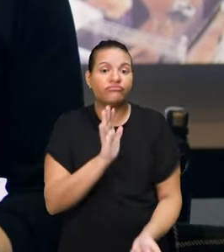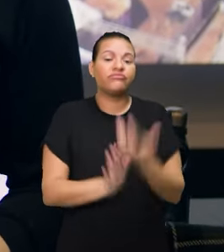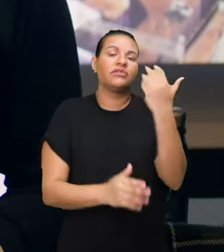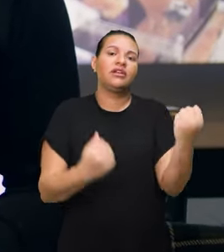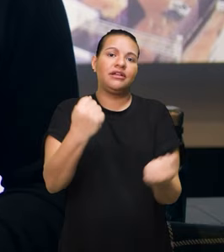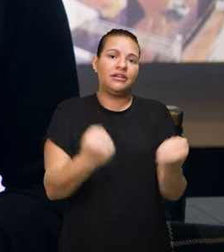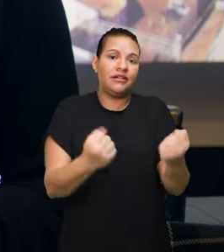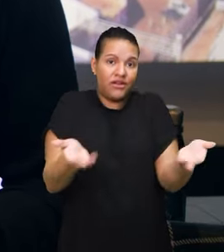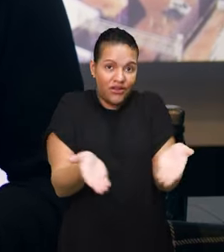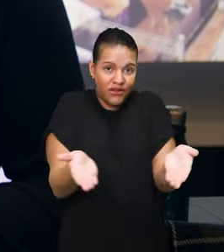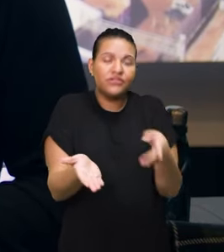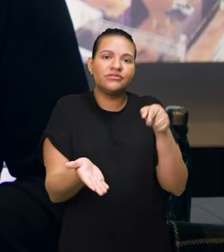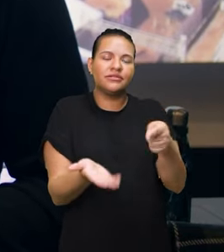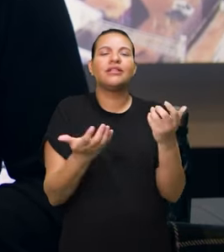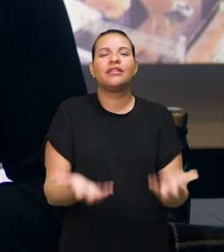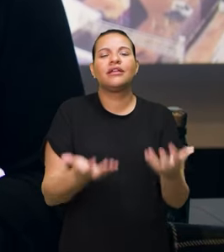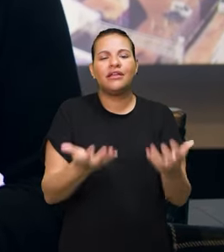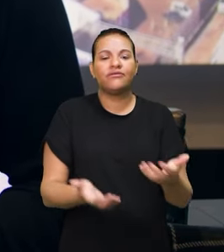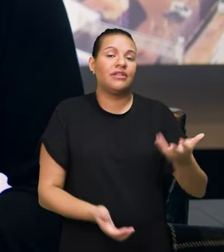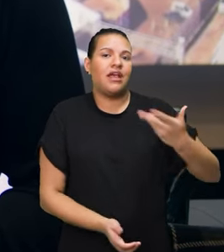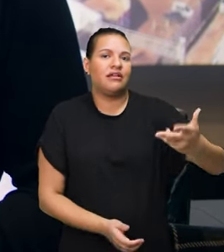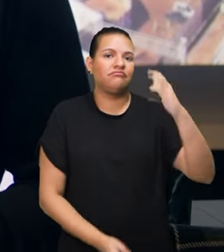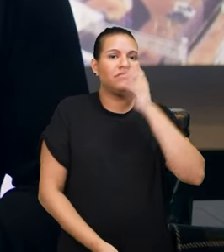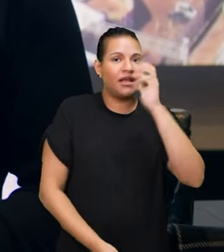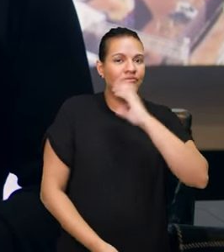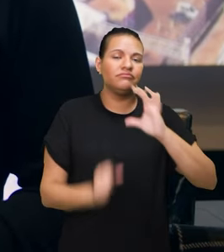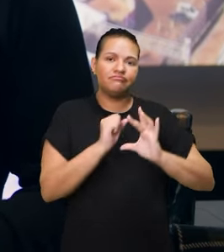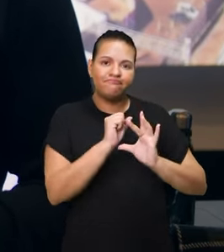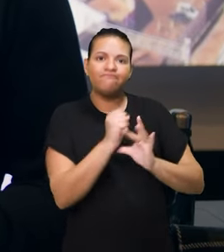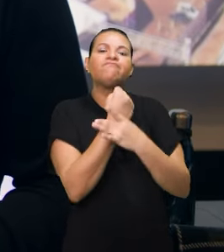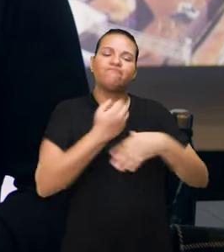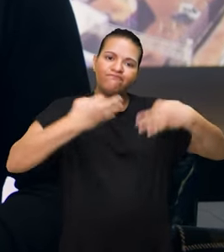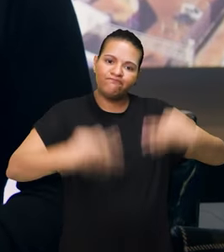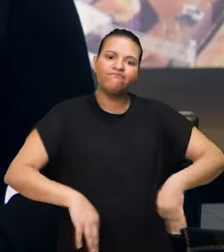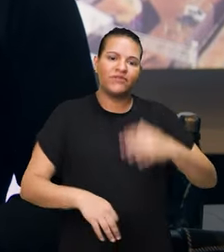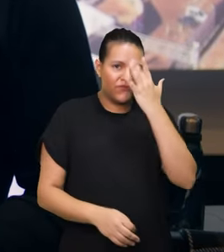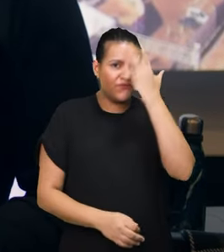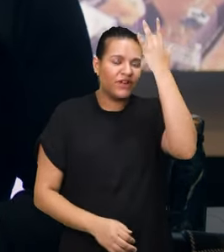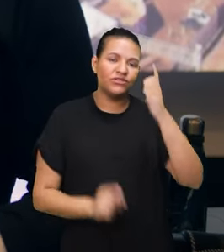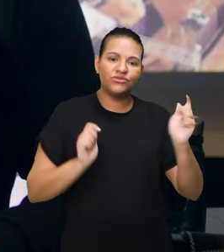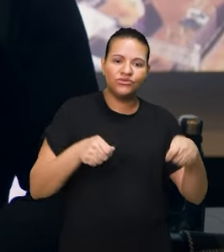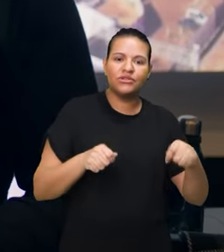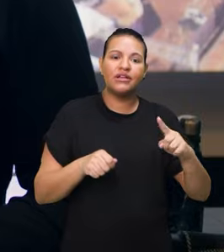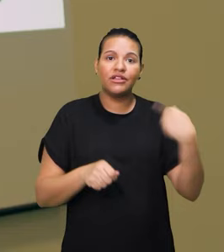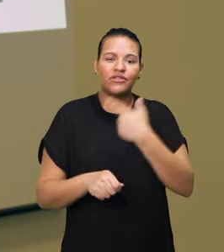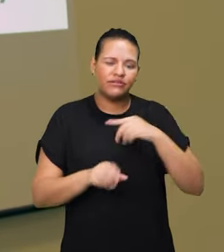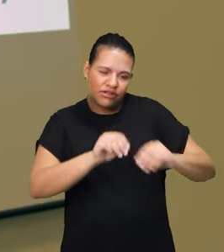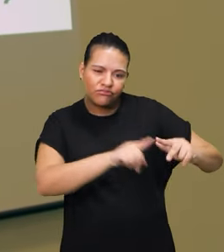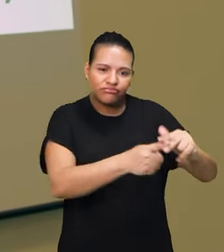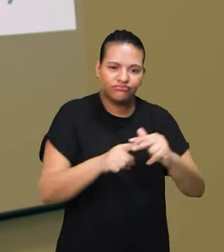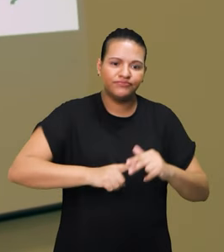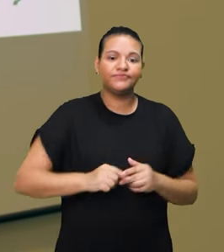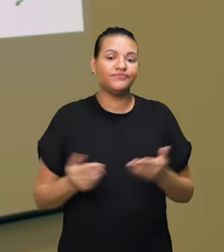este carro e esse carro hoje ele é mais leve mais rápido mais seguro e mais fácil de mexer nós